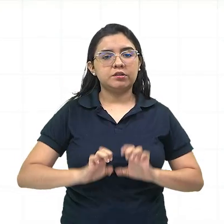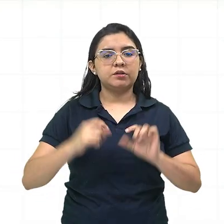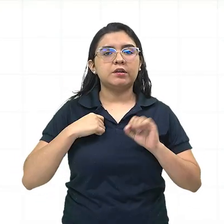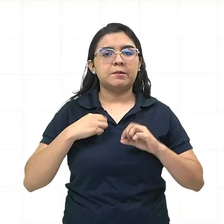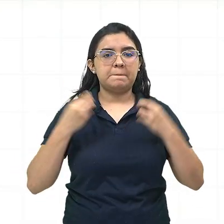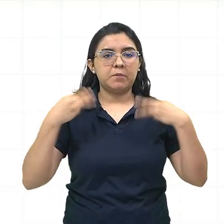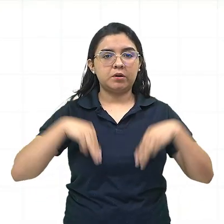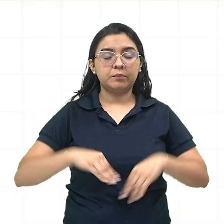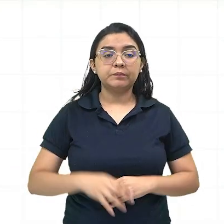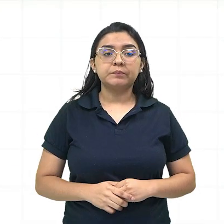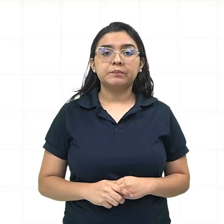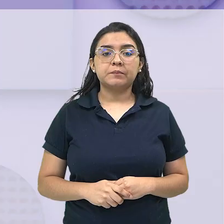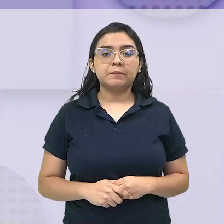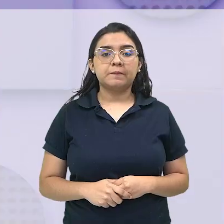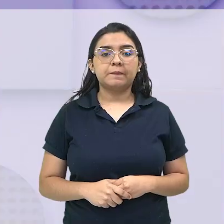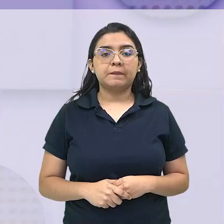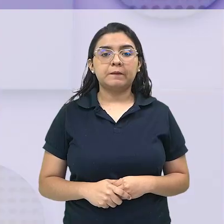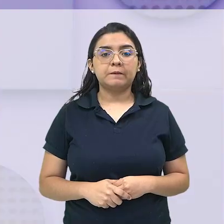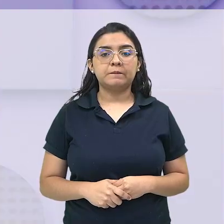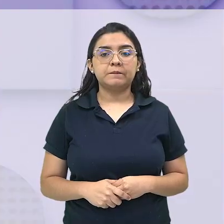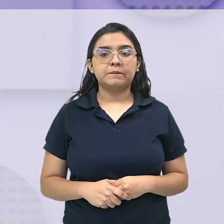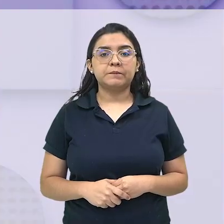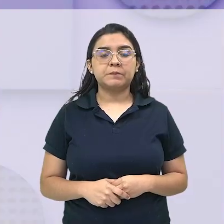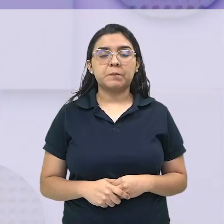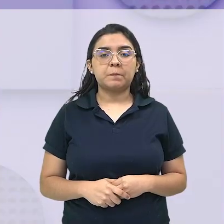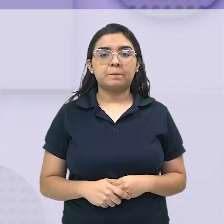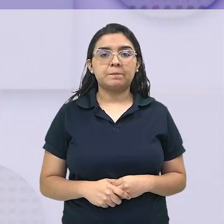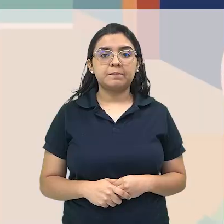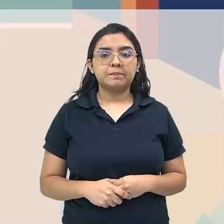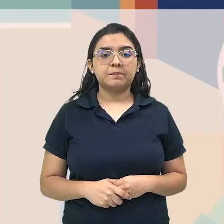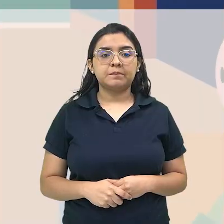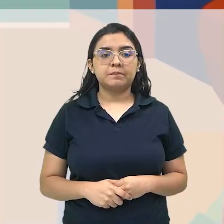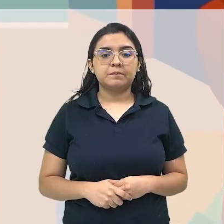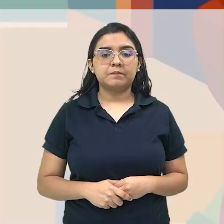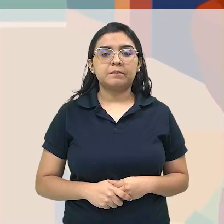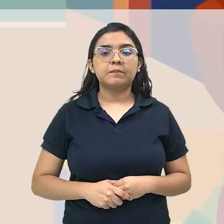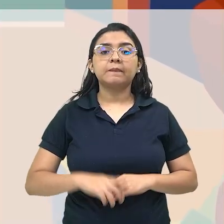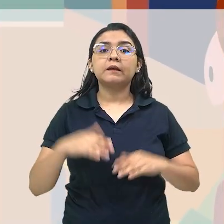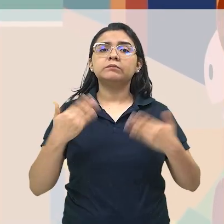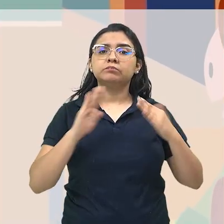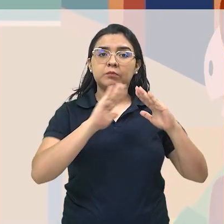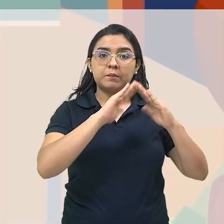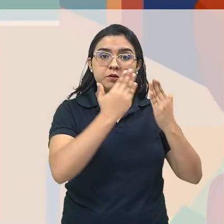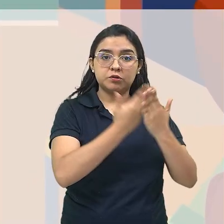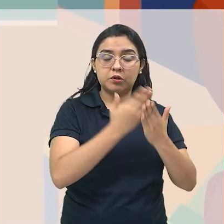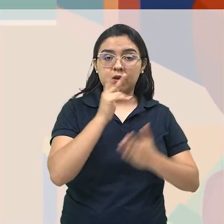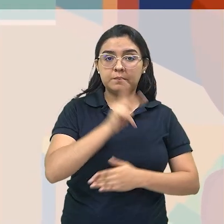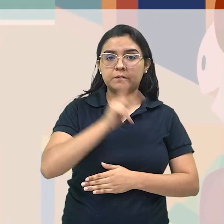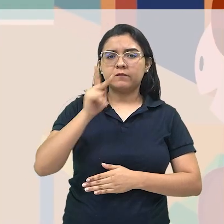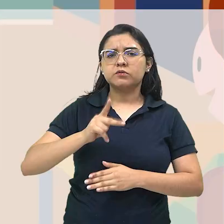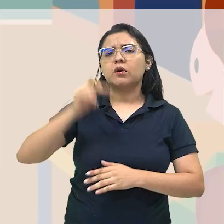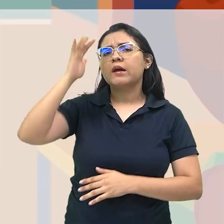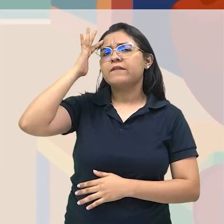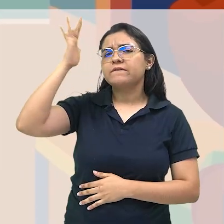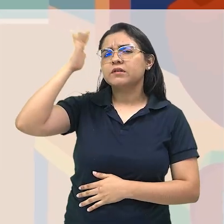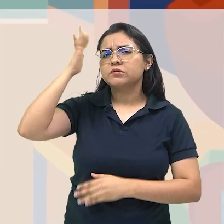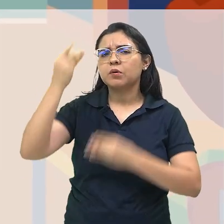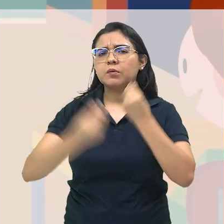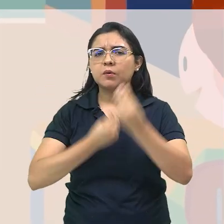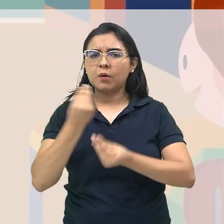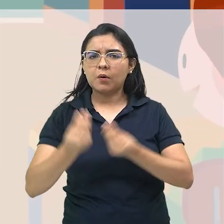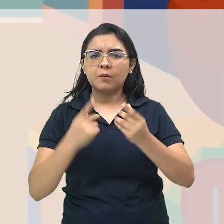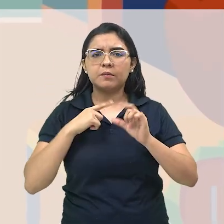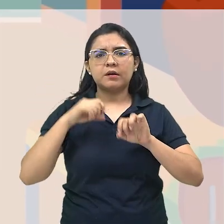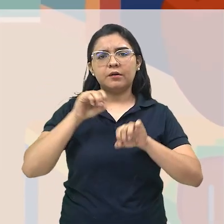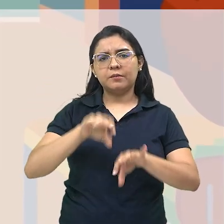e moral. Fica com essa animação hoje. Em uma escola, um professor estava refletindo sobre como